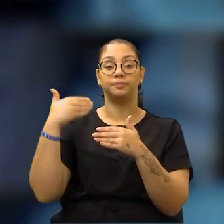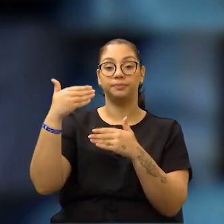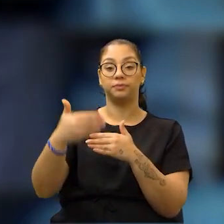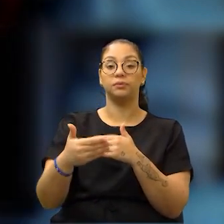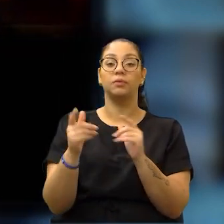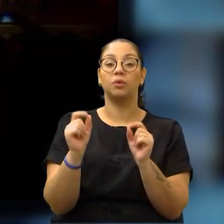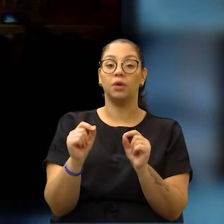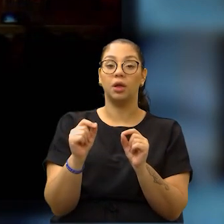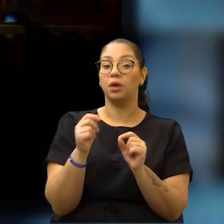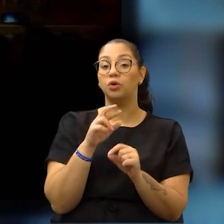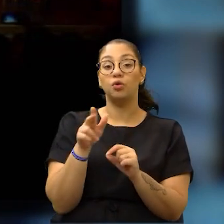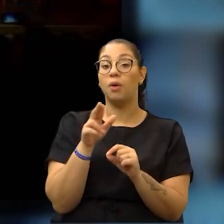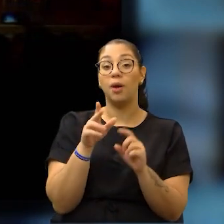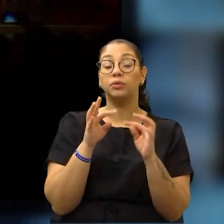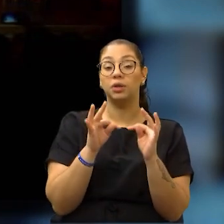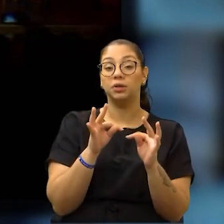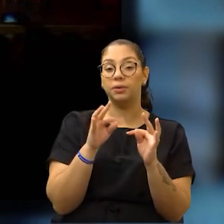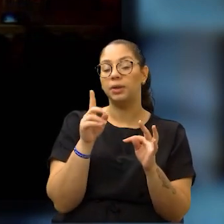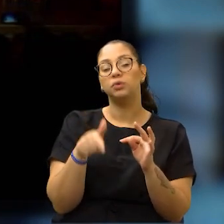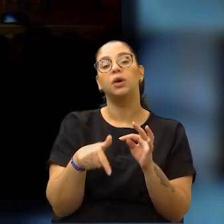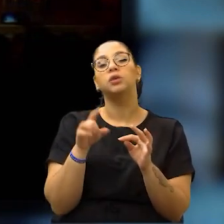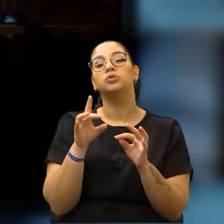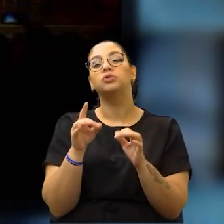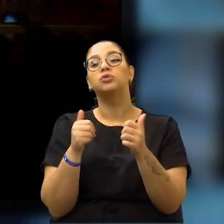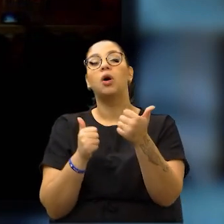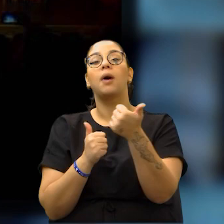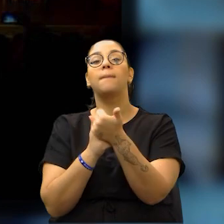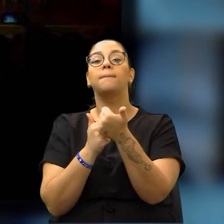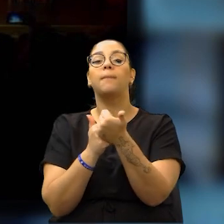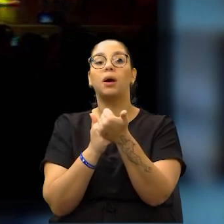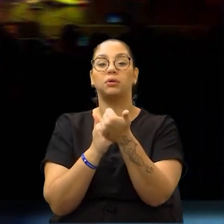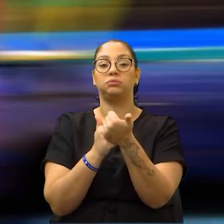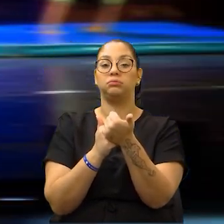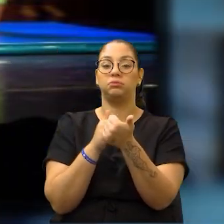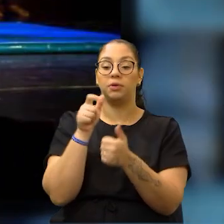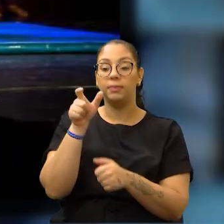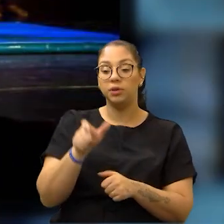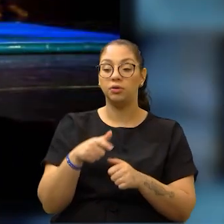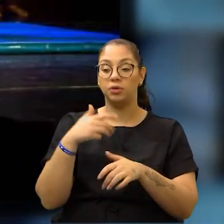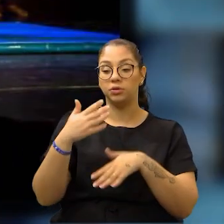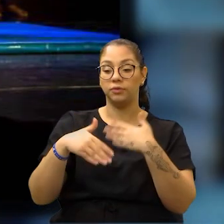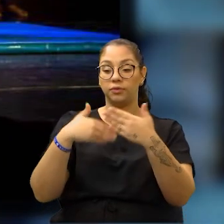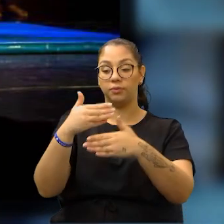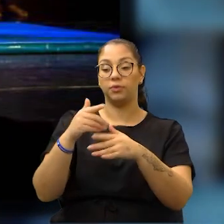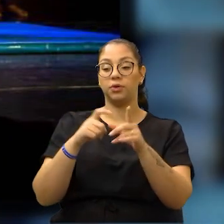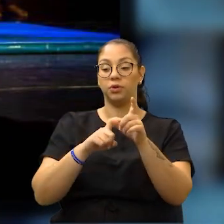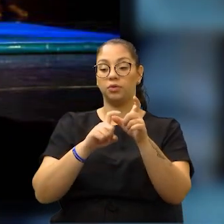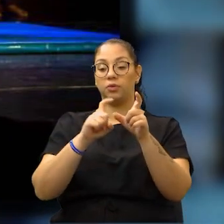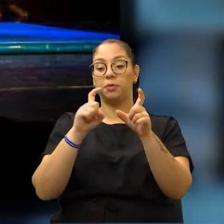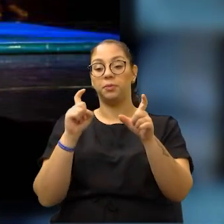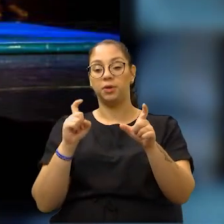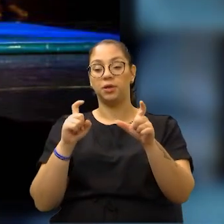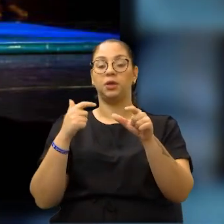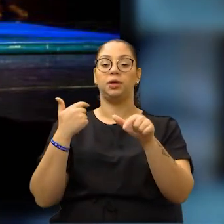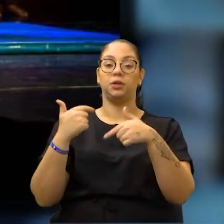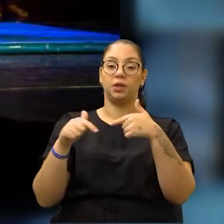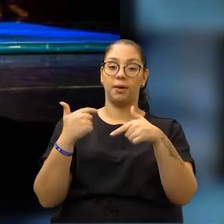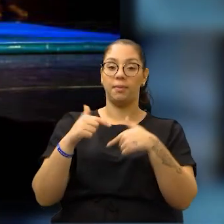fase, podemos dizer assim, que não seria o tratamento, mas um auxílio para essa pessoa desenvolver cada vez mais autonomia,